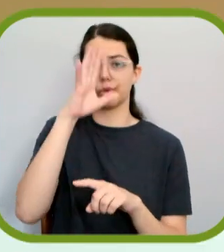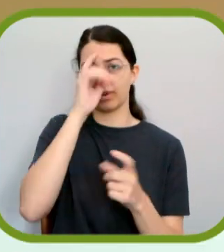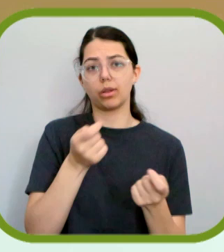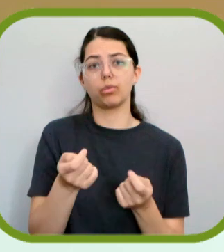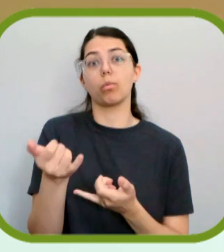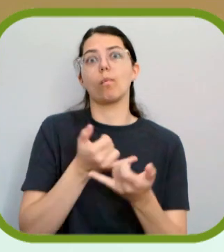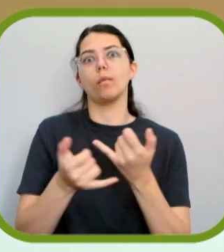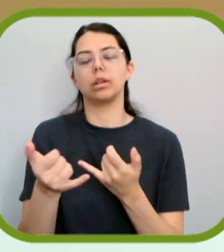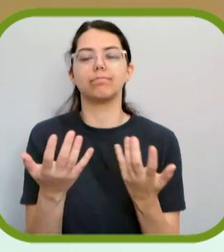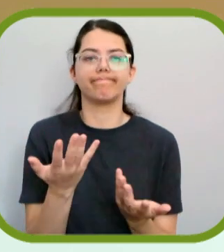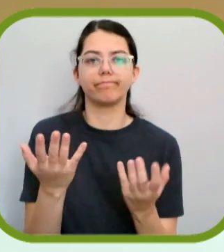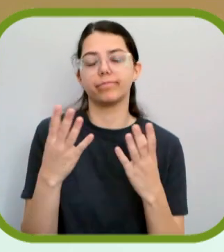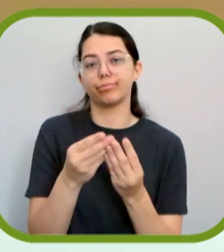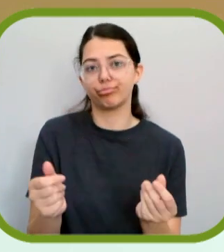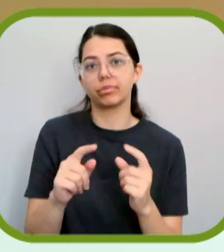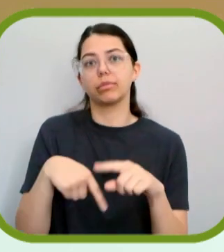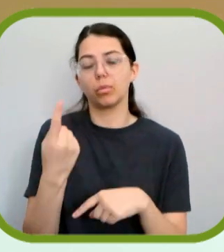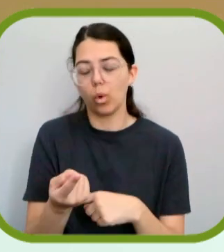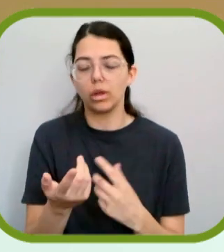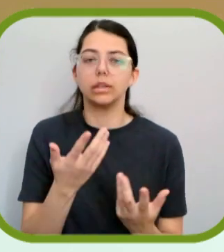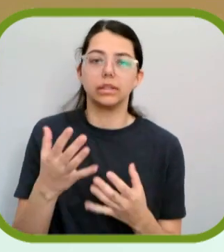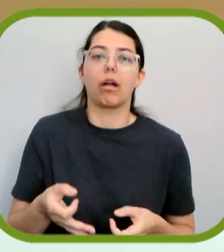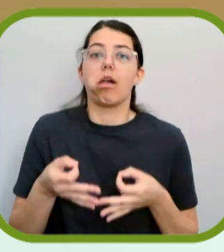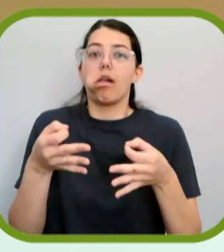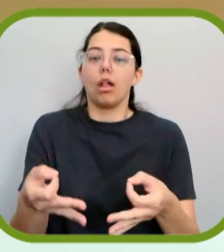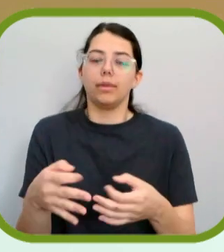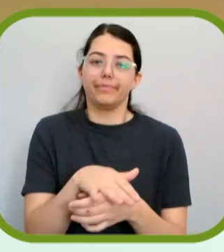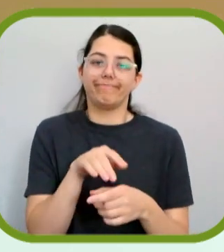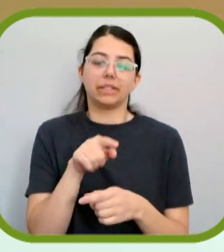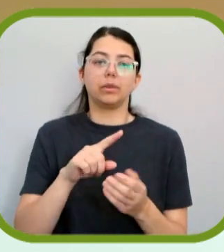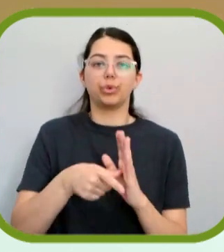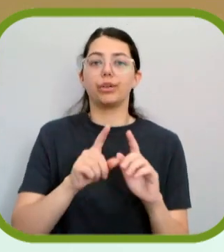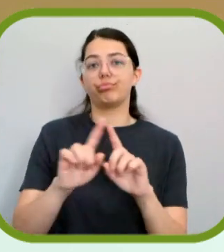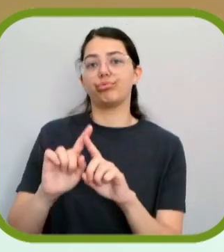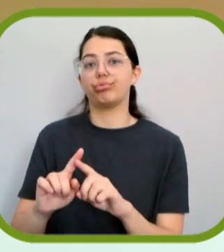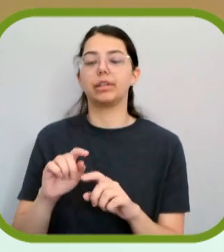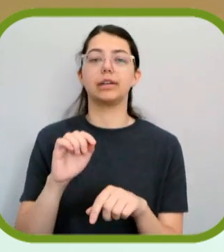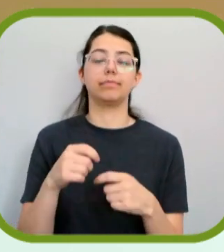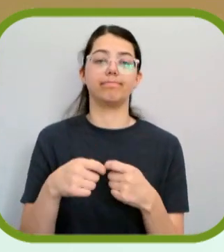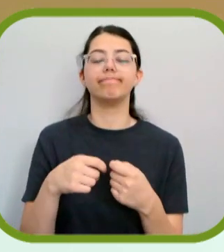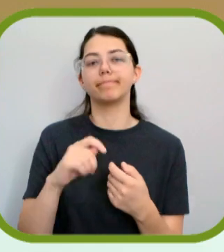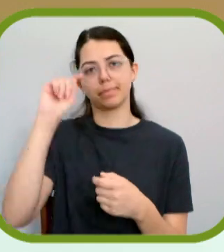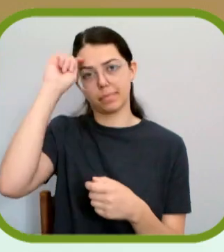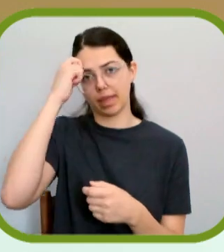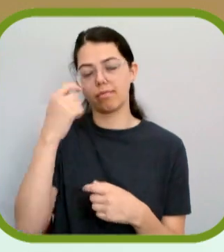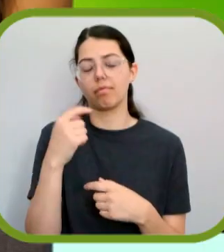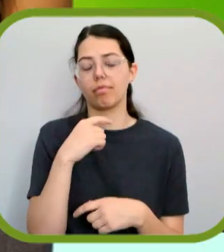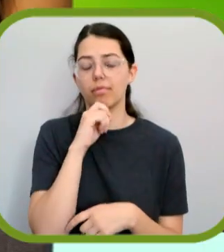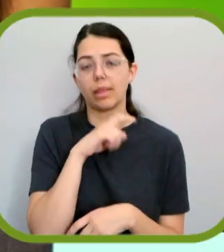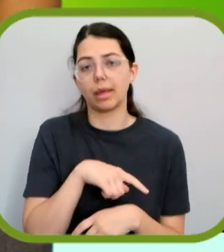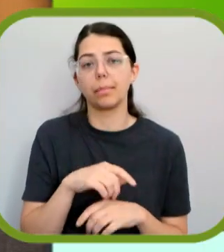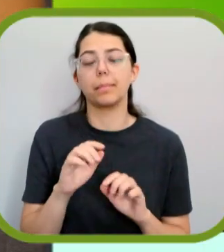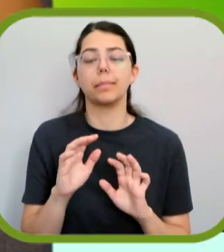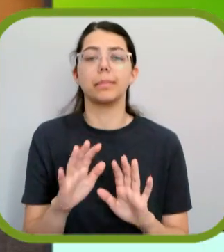ano, mas depois com a mudança de governo, obviamente isto tudo fica um bocadinho para mais tarde. Infelizmente depois este tipo de coisas e iniciativas às vezes podem